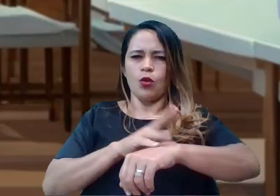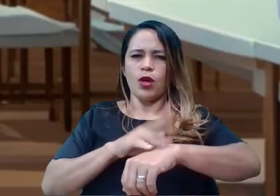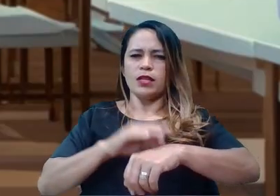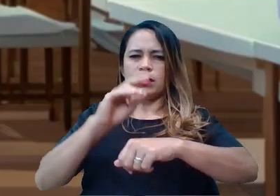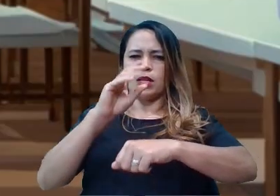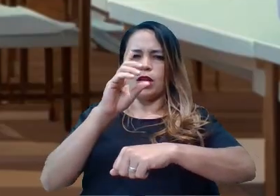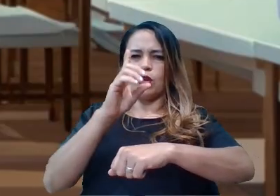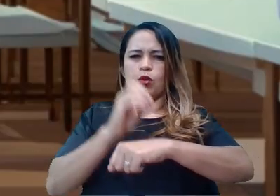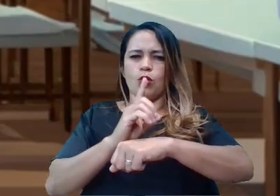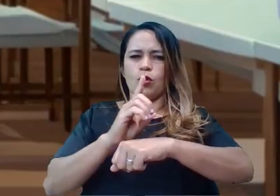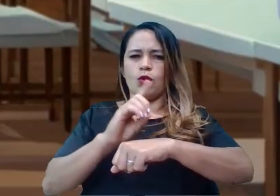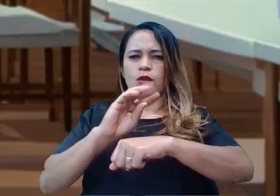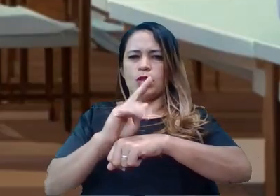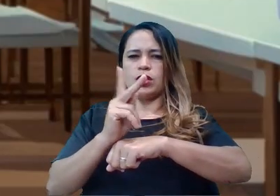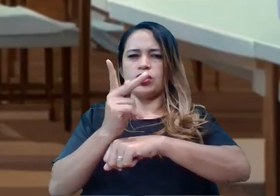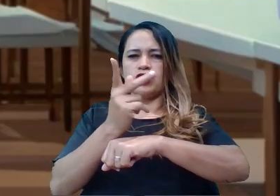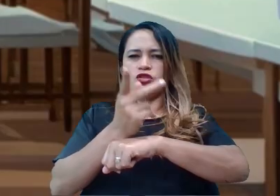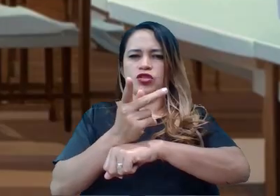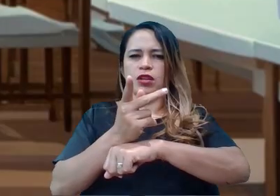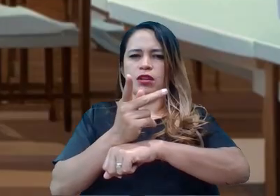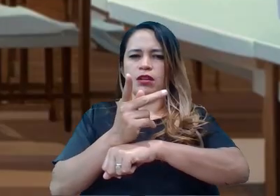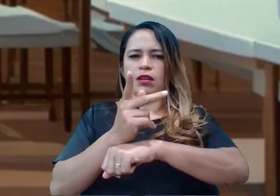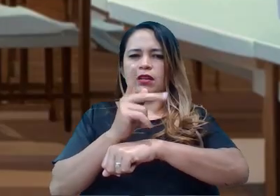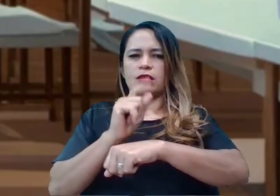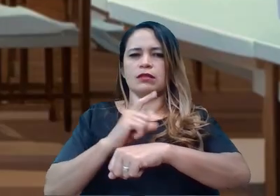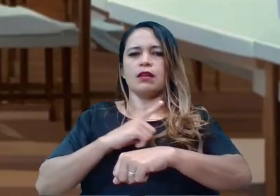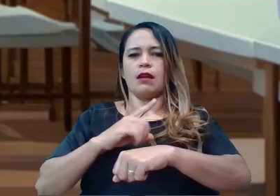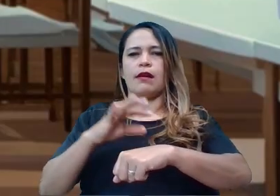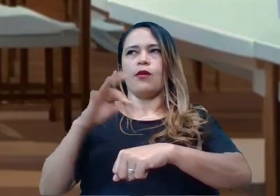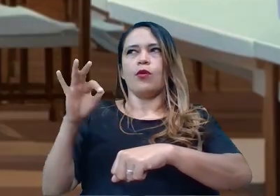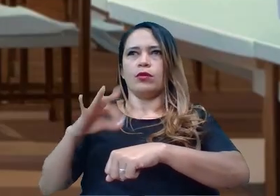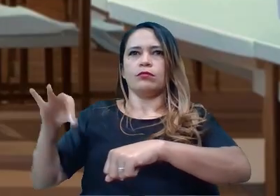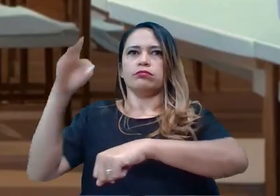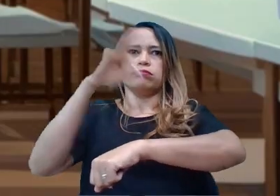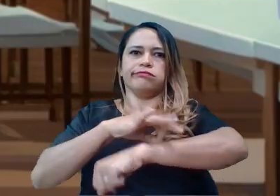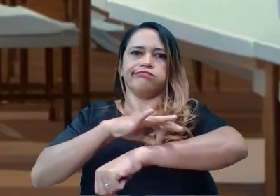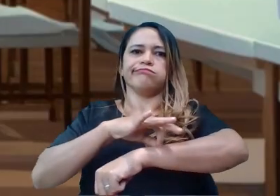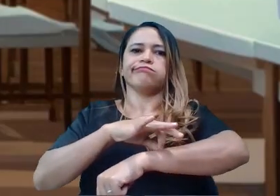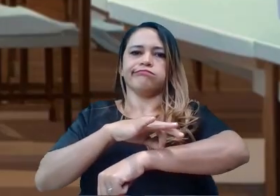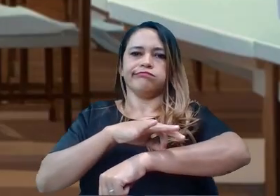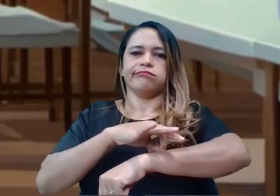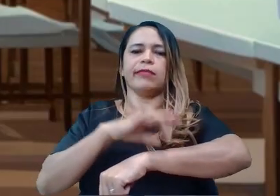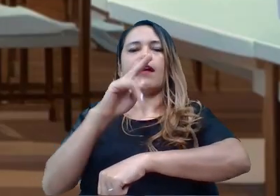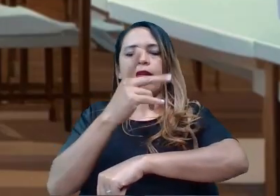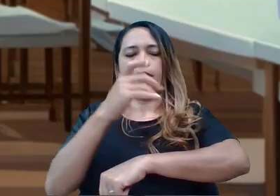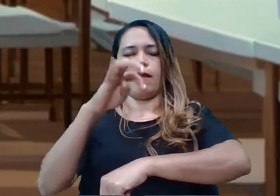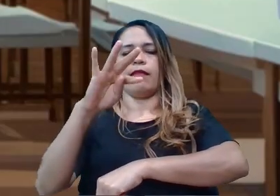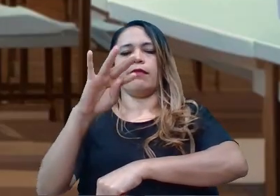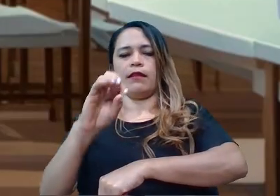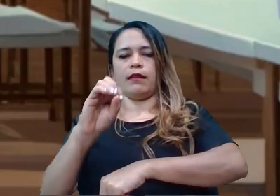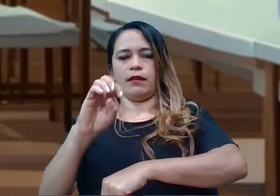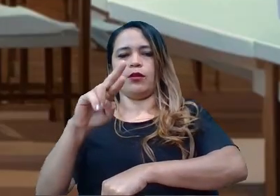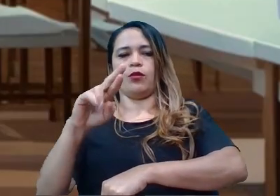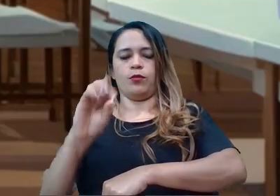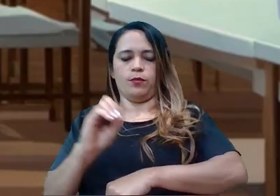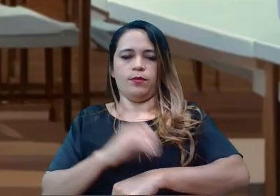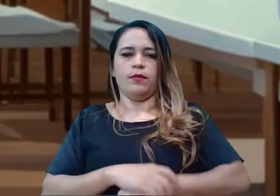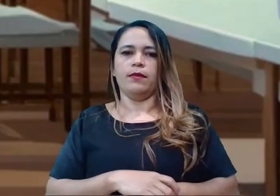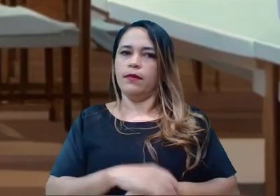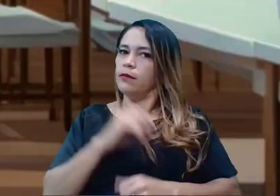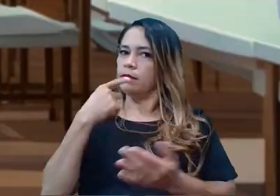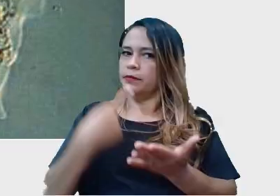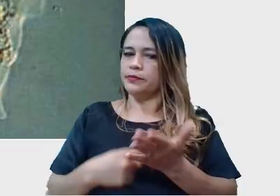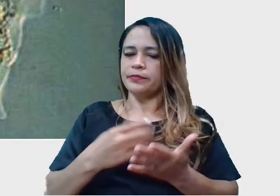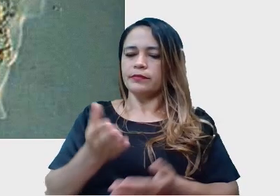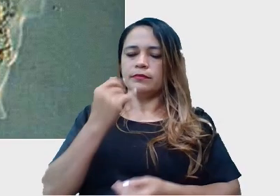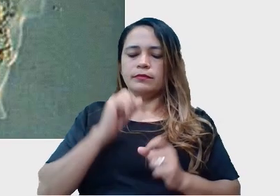É um barbeiro que vai picar para trazer o protozoário. Aí já não é mais monoxênico, passa a ser heteroxênico. Combinado?